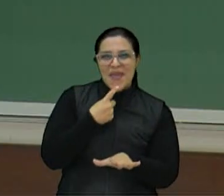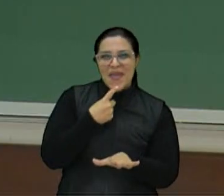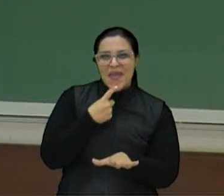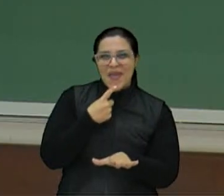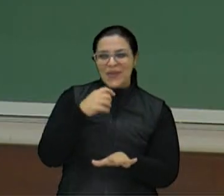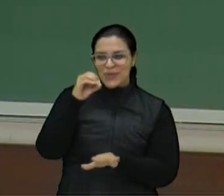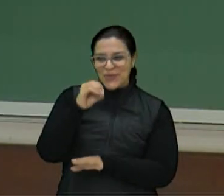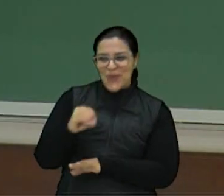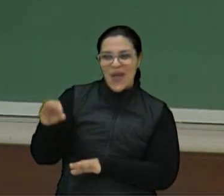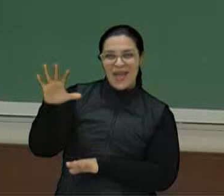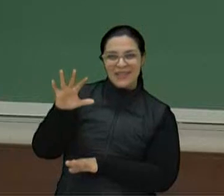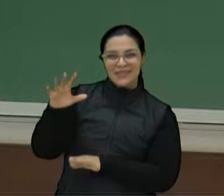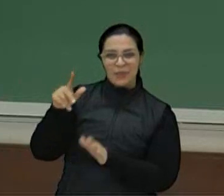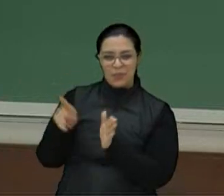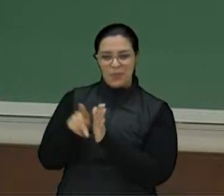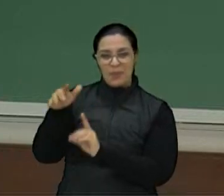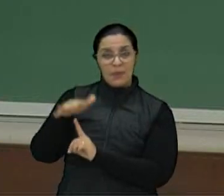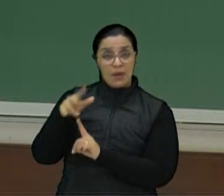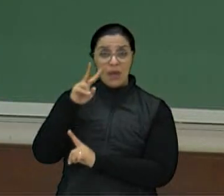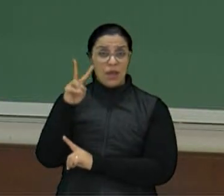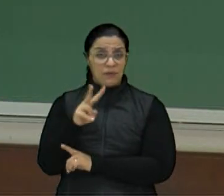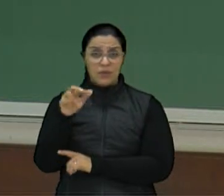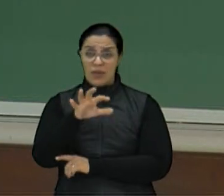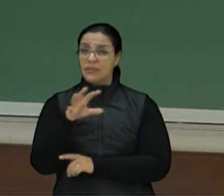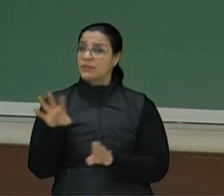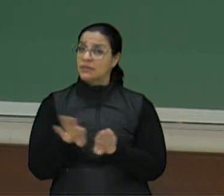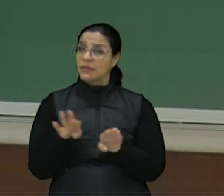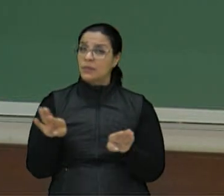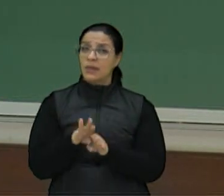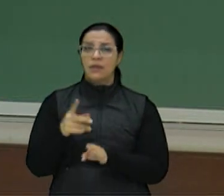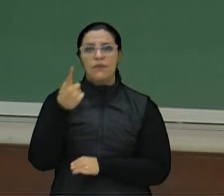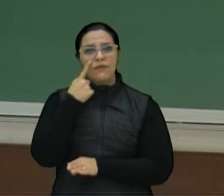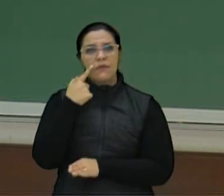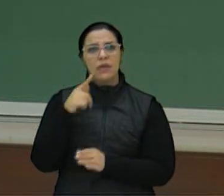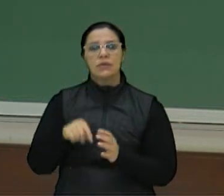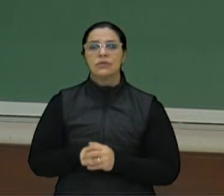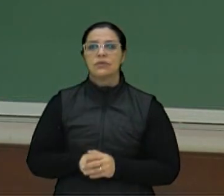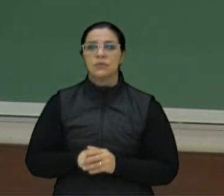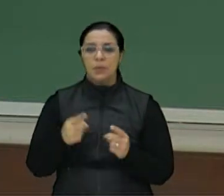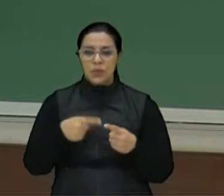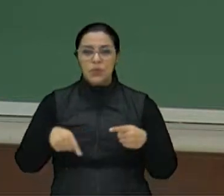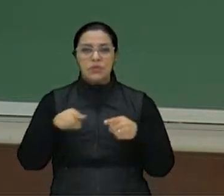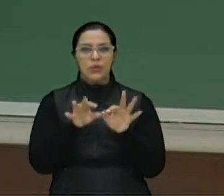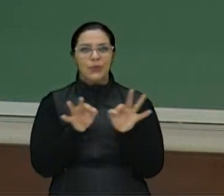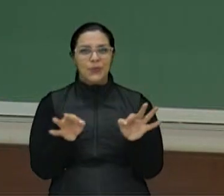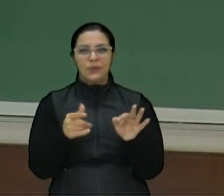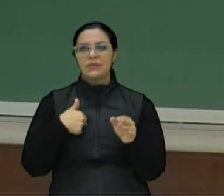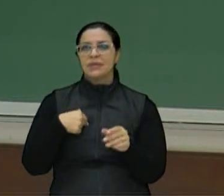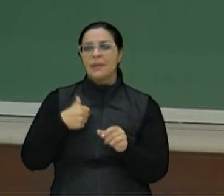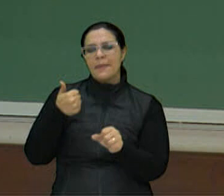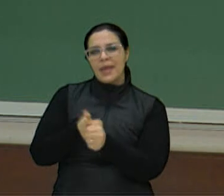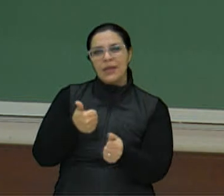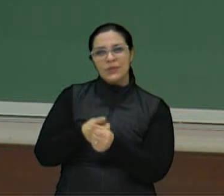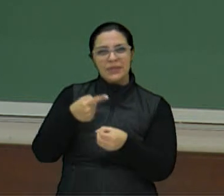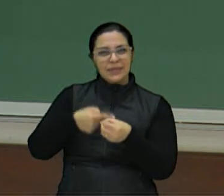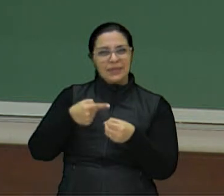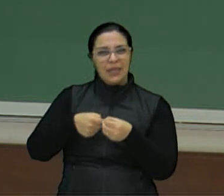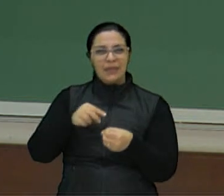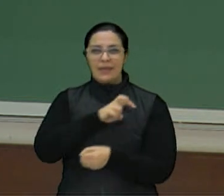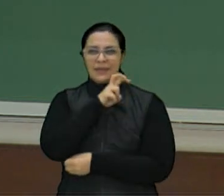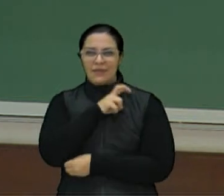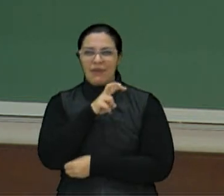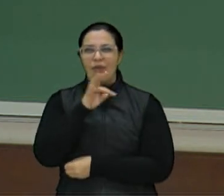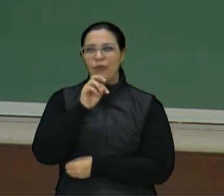oeste do Paraná, vejo muito essa questão do ciclo curto. E na região de Toledo, Palotina, de